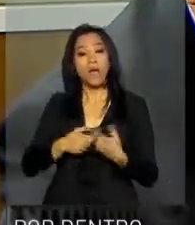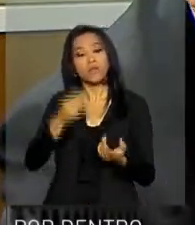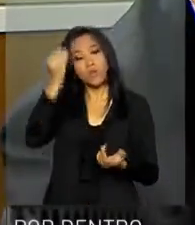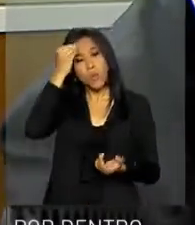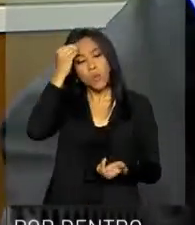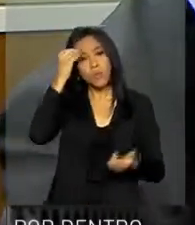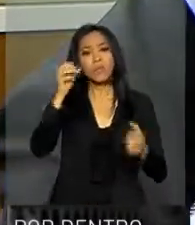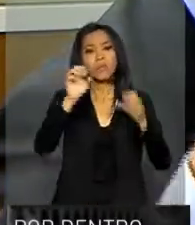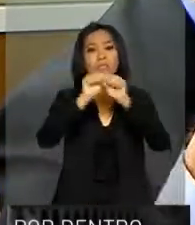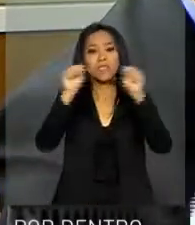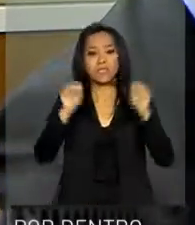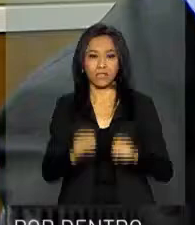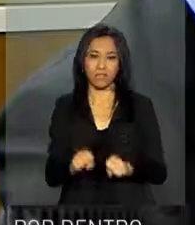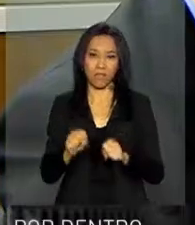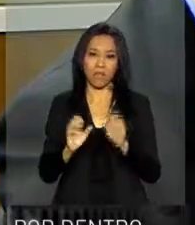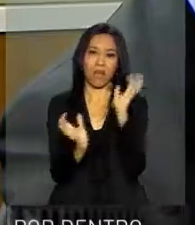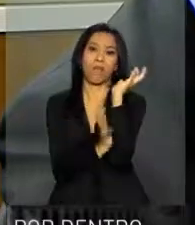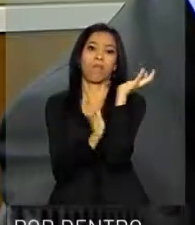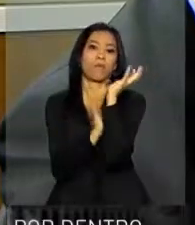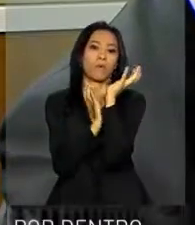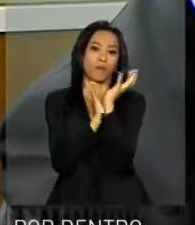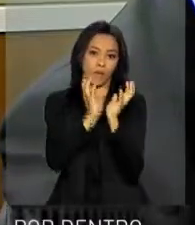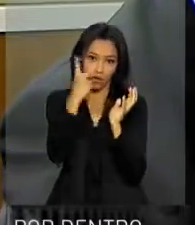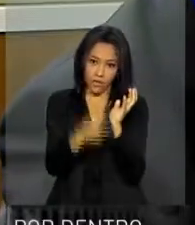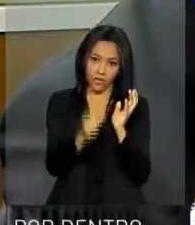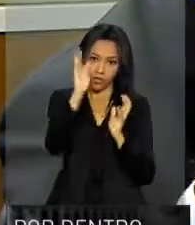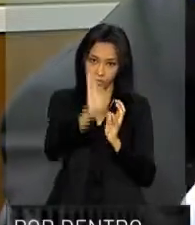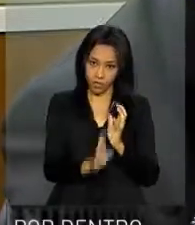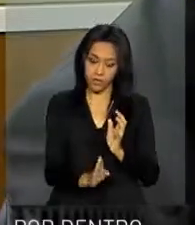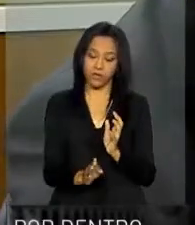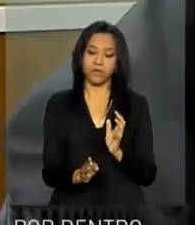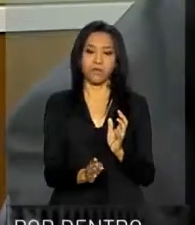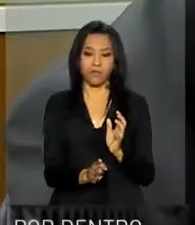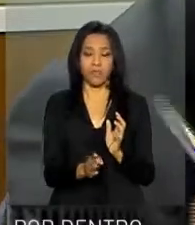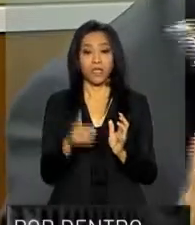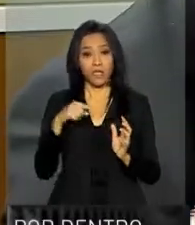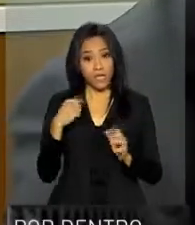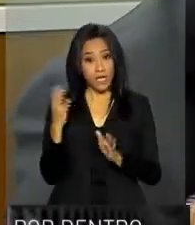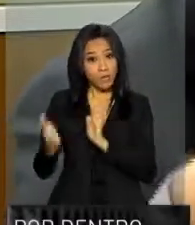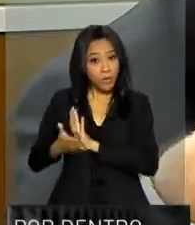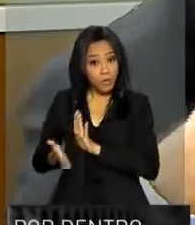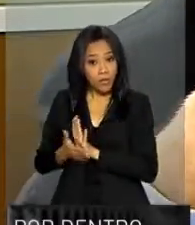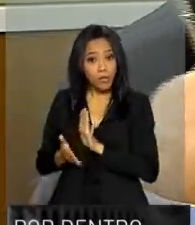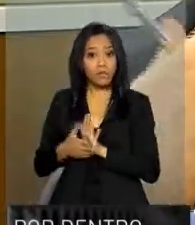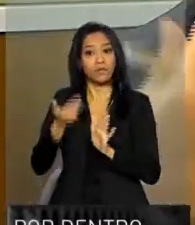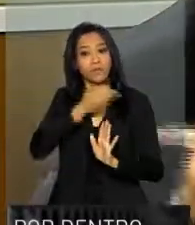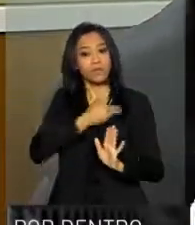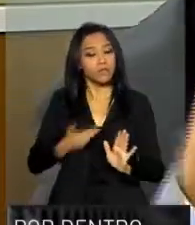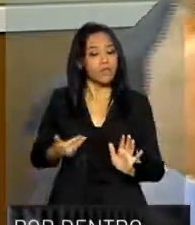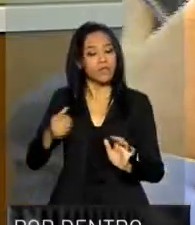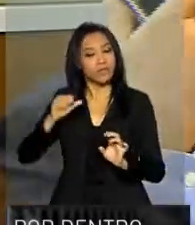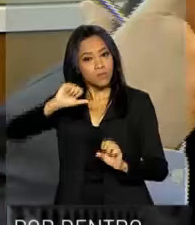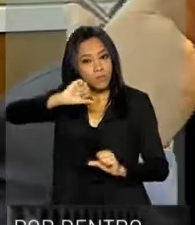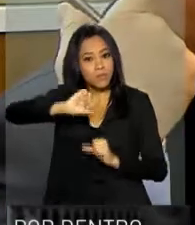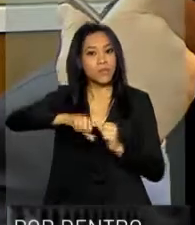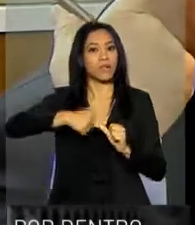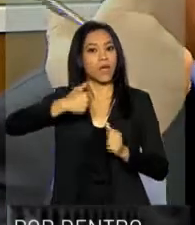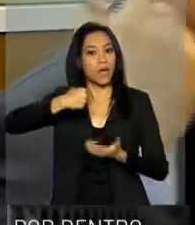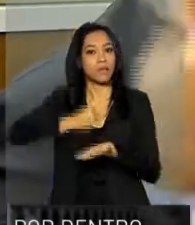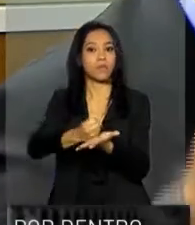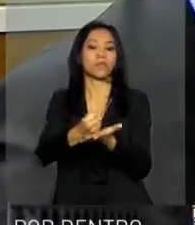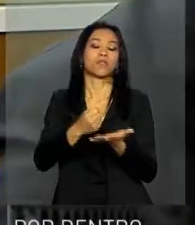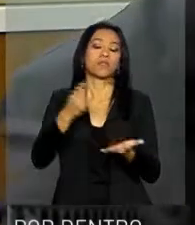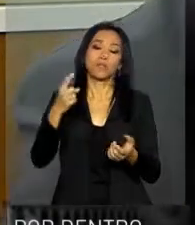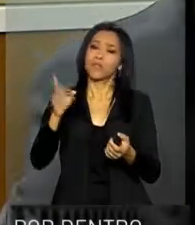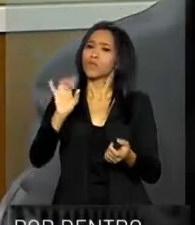conservador contra o qual nós estamos nos insurgindo com as reformas não só as reformas no nível macroeconômico mas as reformas